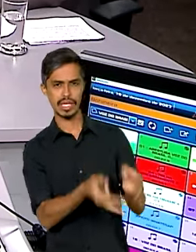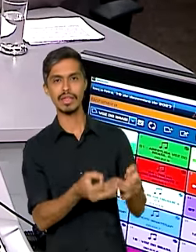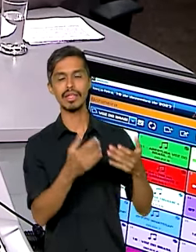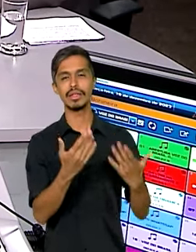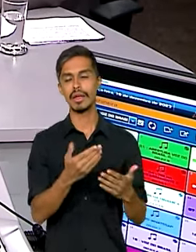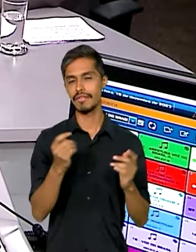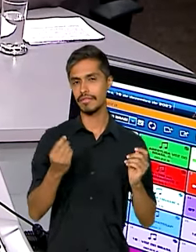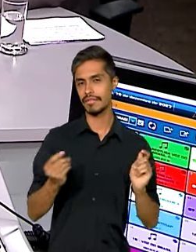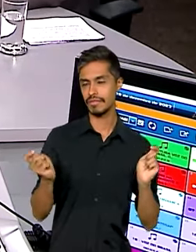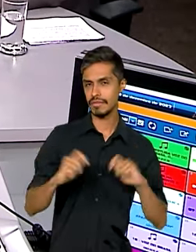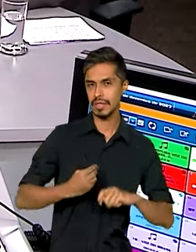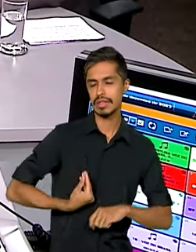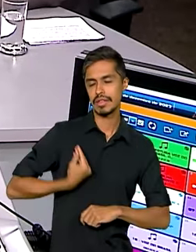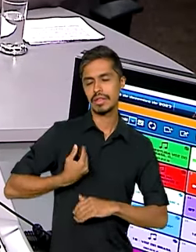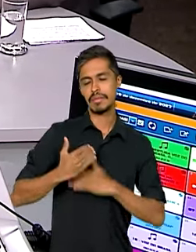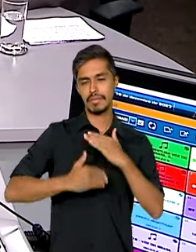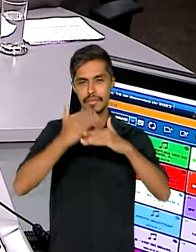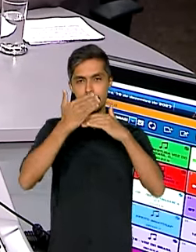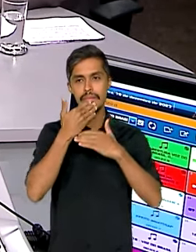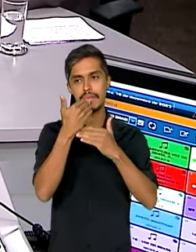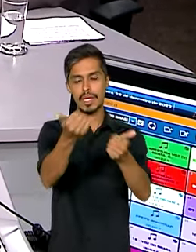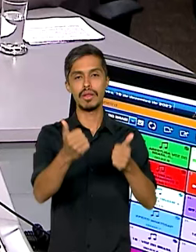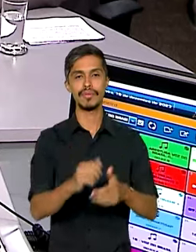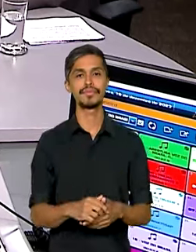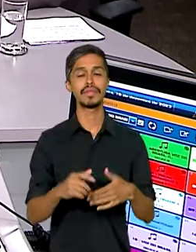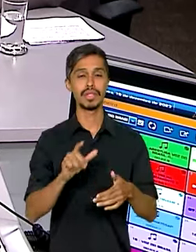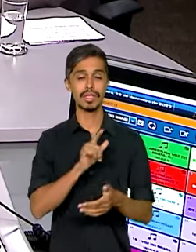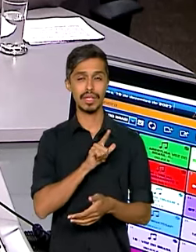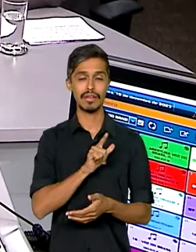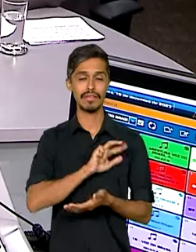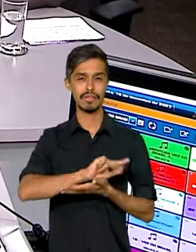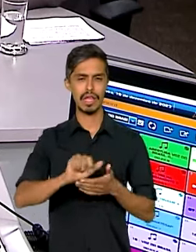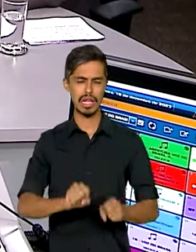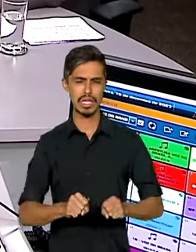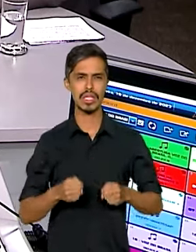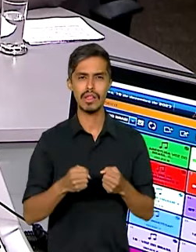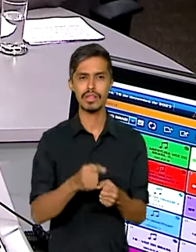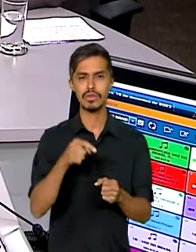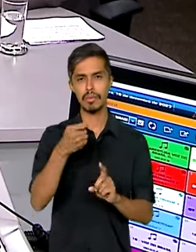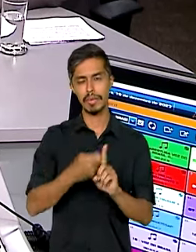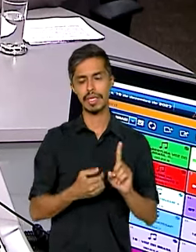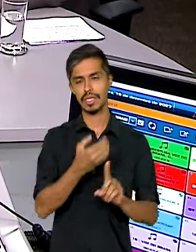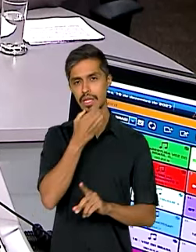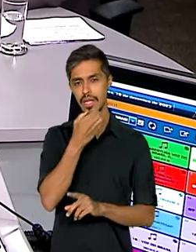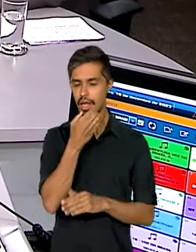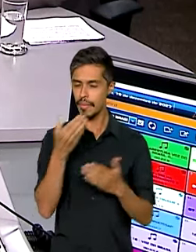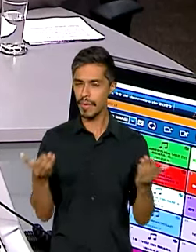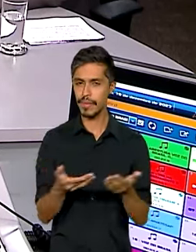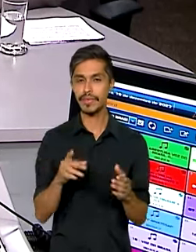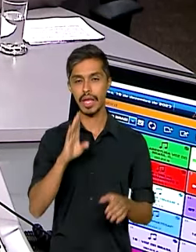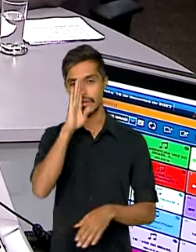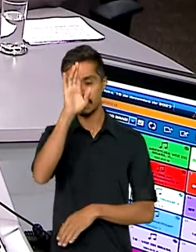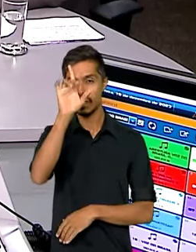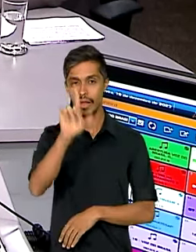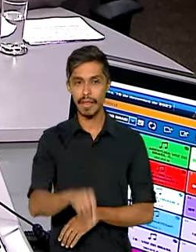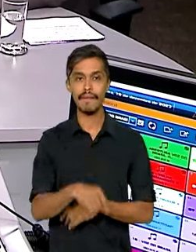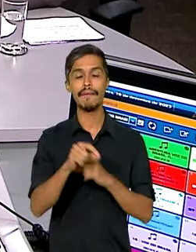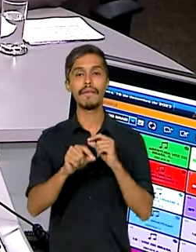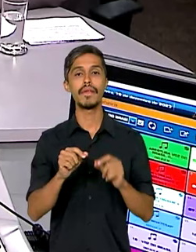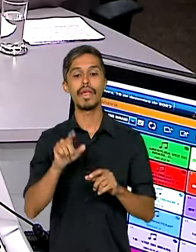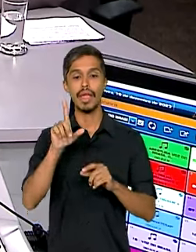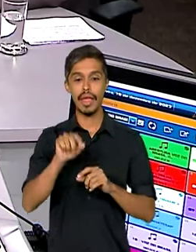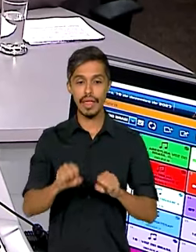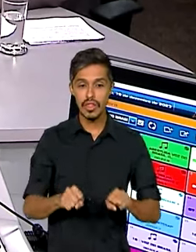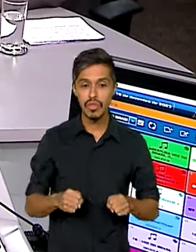melor portanto são várias as iniciativas mês de dezembro e a principal delas é este